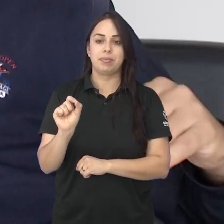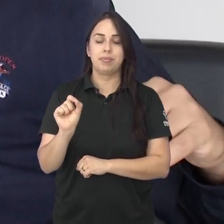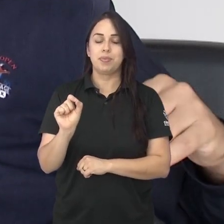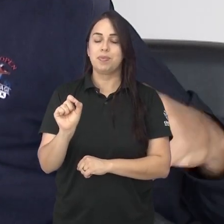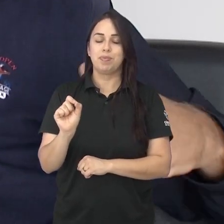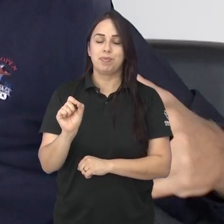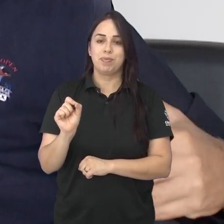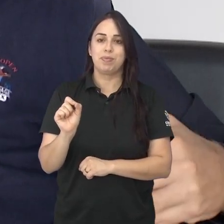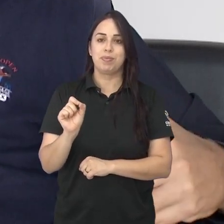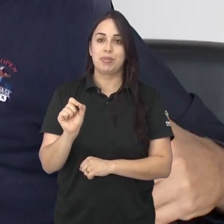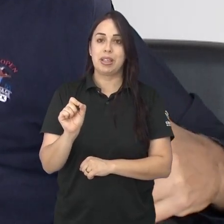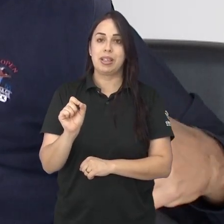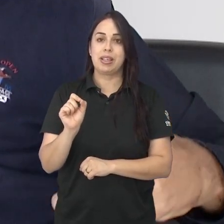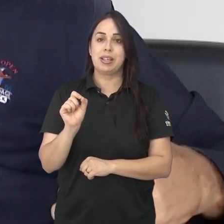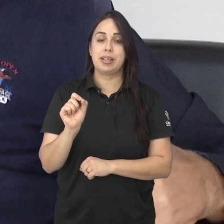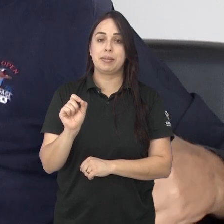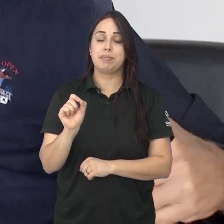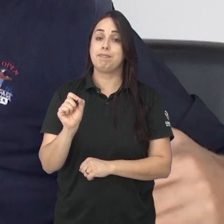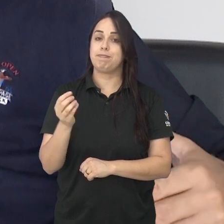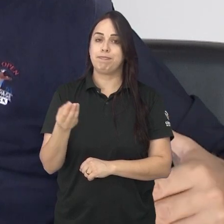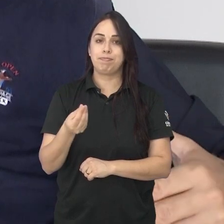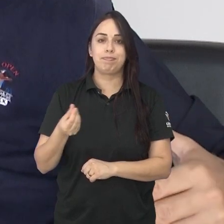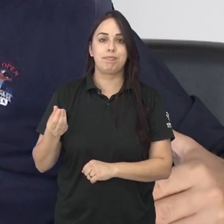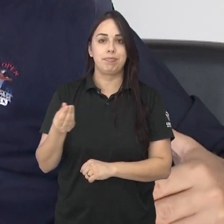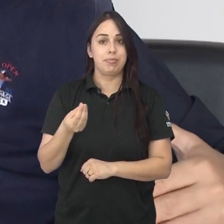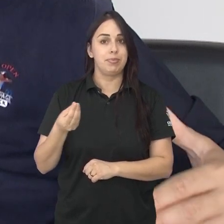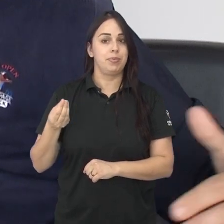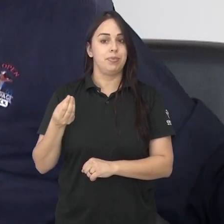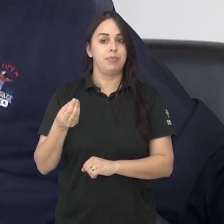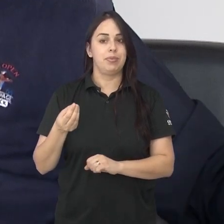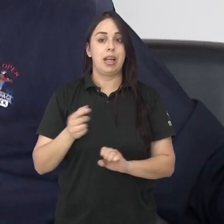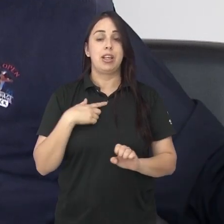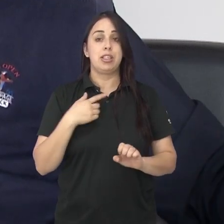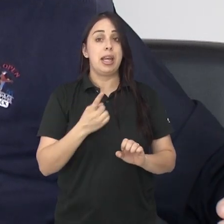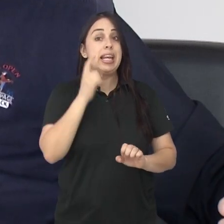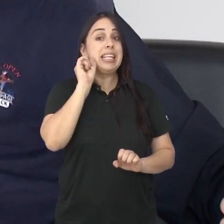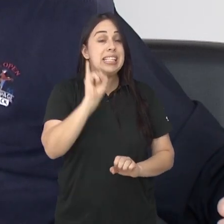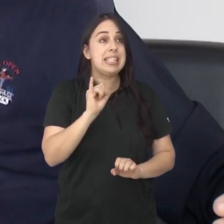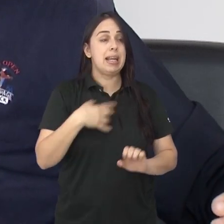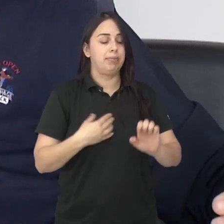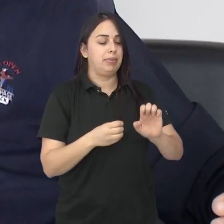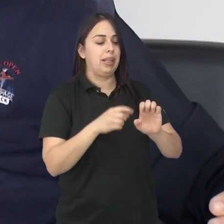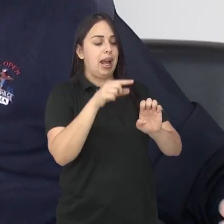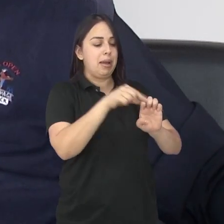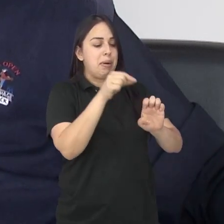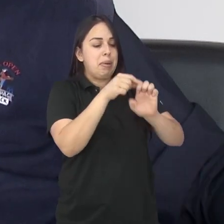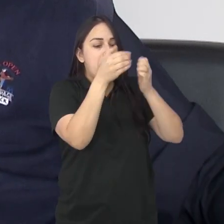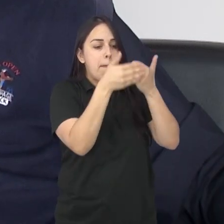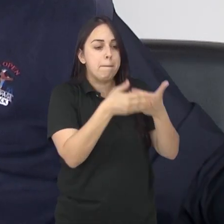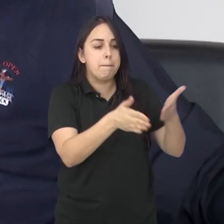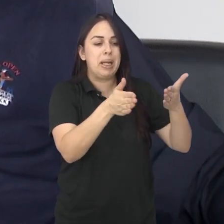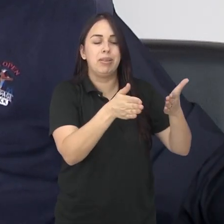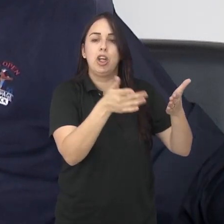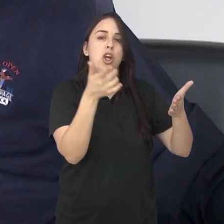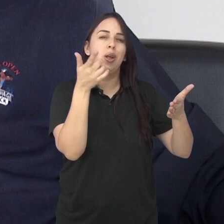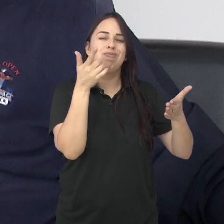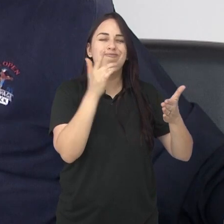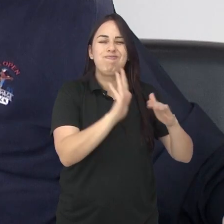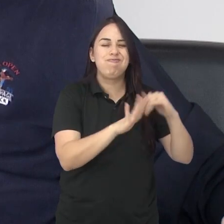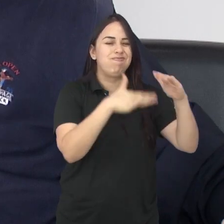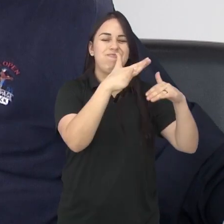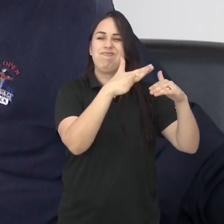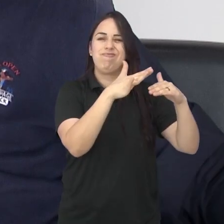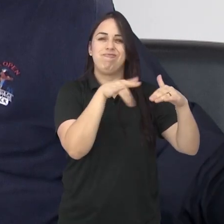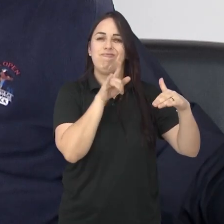que entendam que se houve um primeiro empreendimento e que não teve sucesso, que